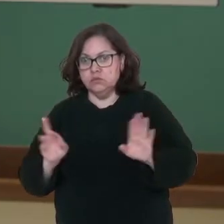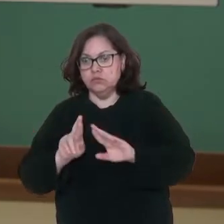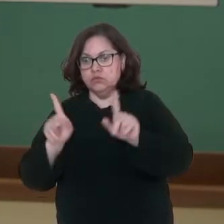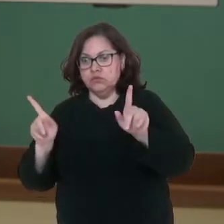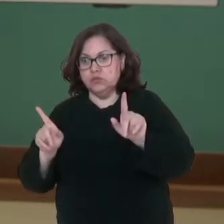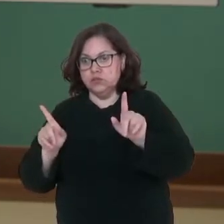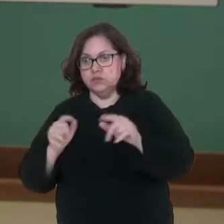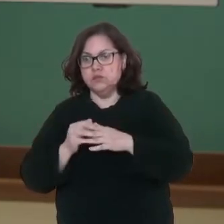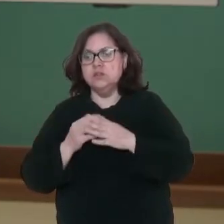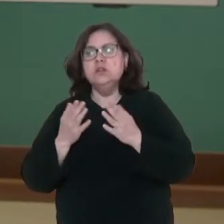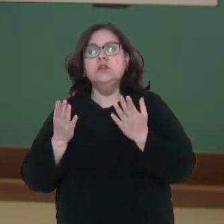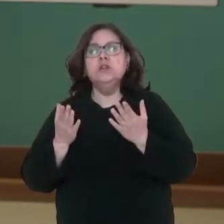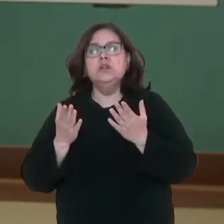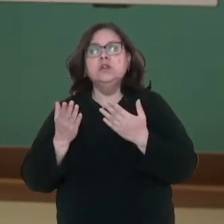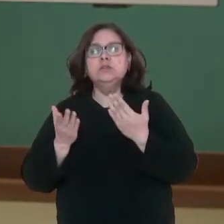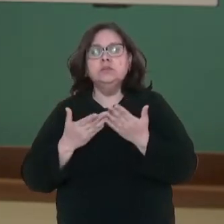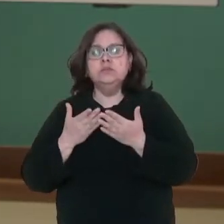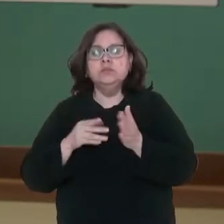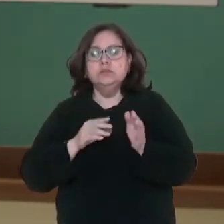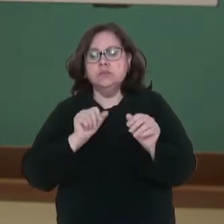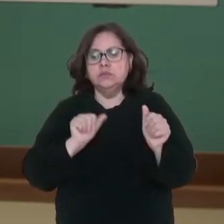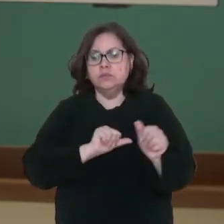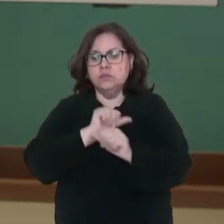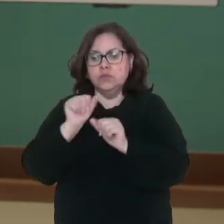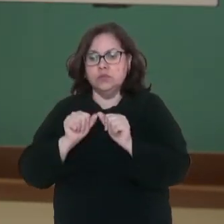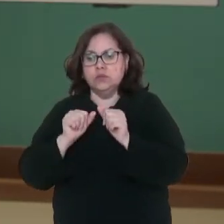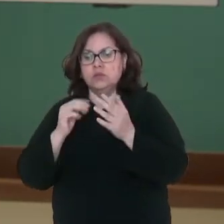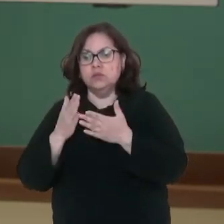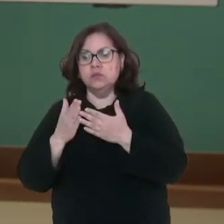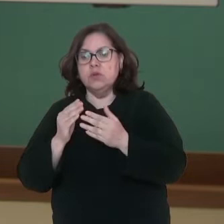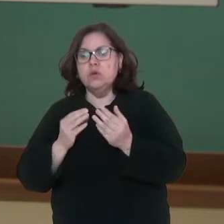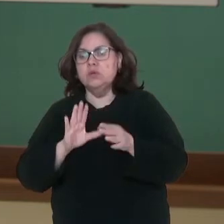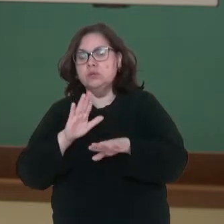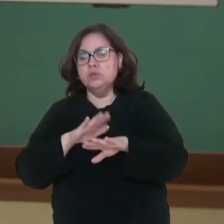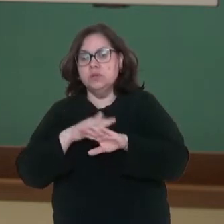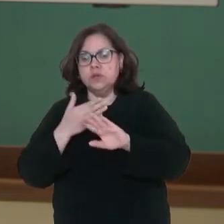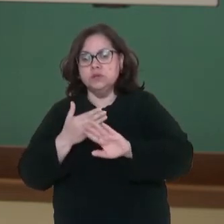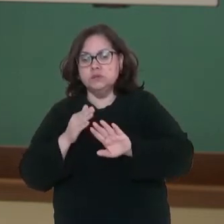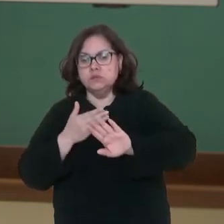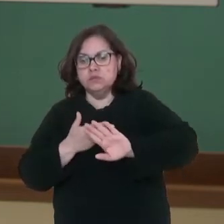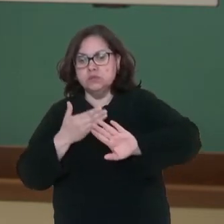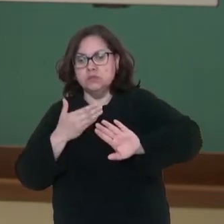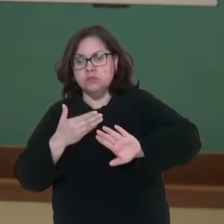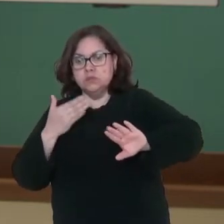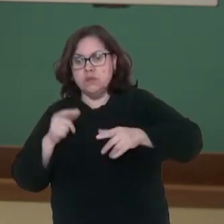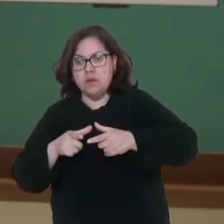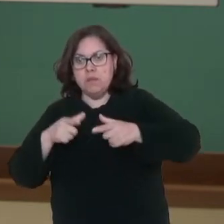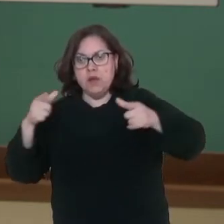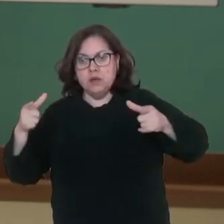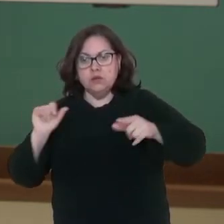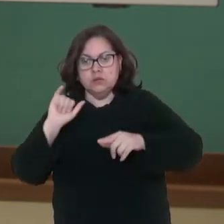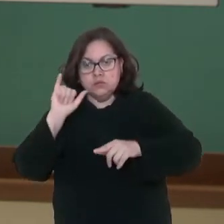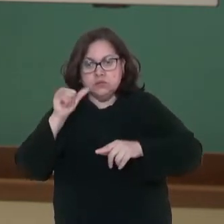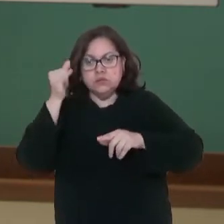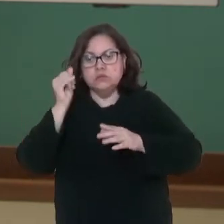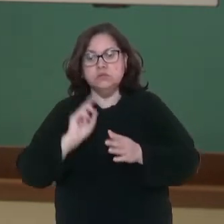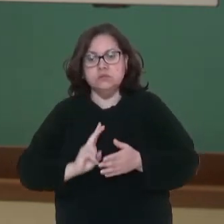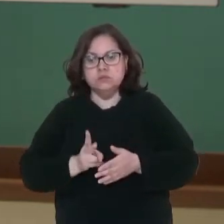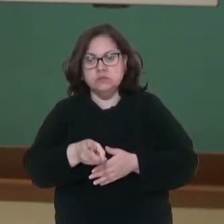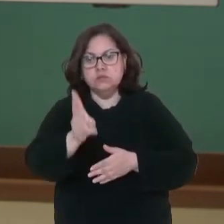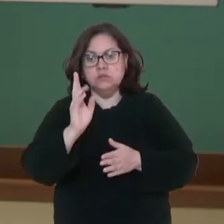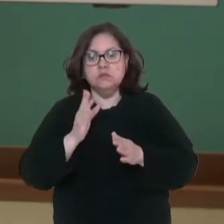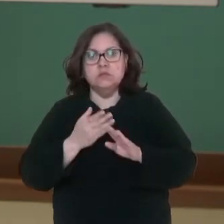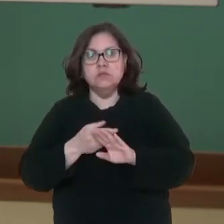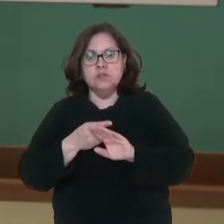diferentes genes. A permuta seria o crossing over. Quanto mais distante, maior a chance, maior a frequência desse